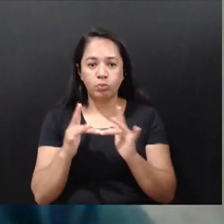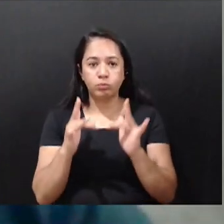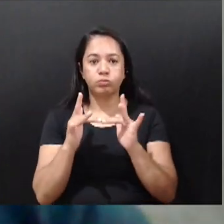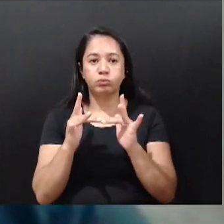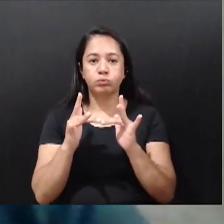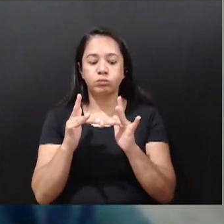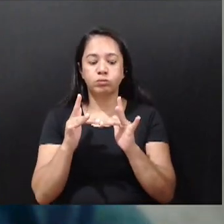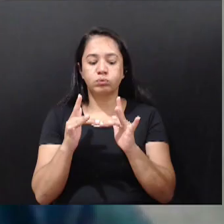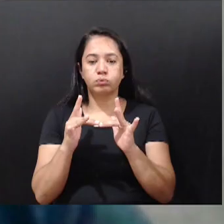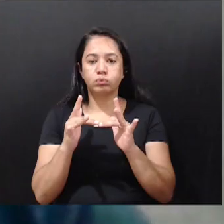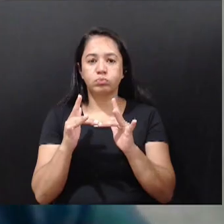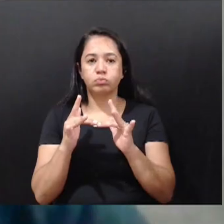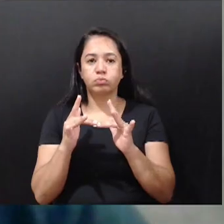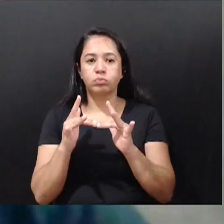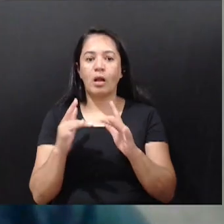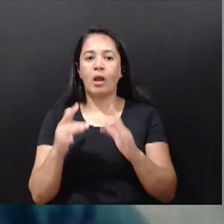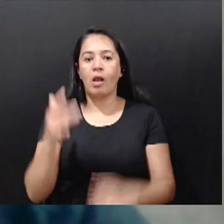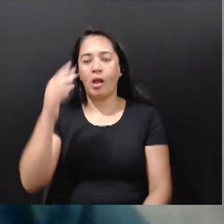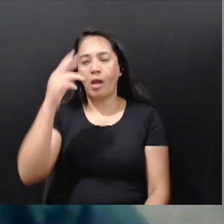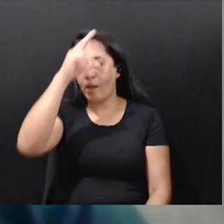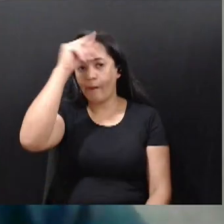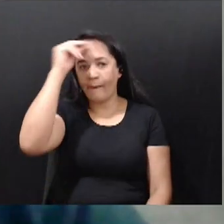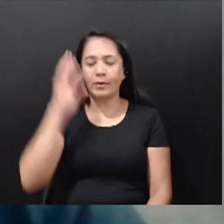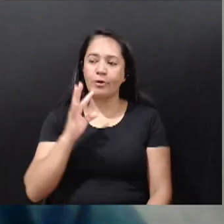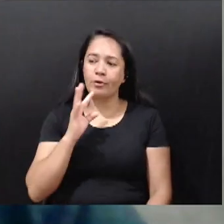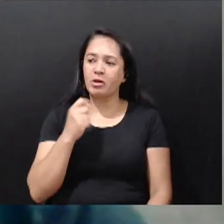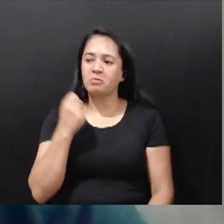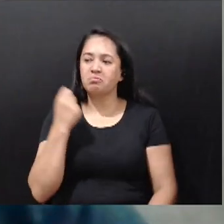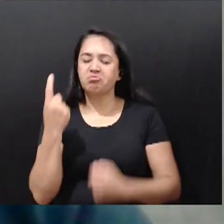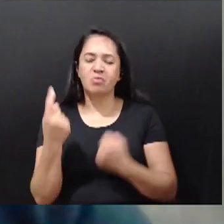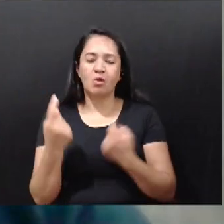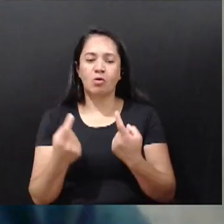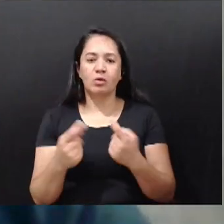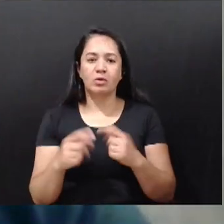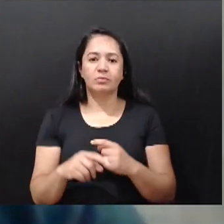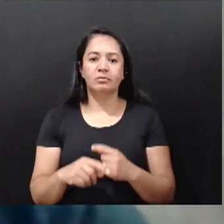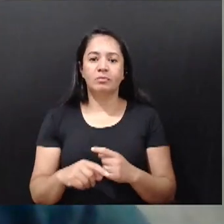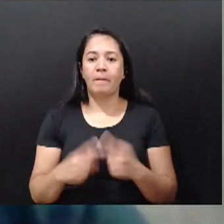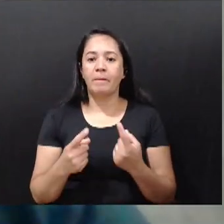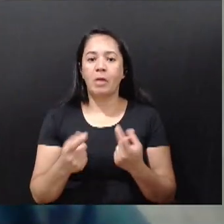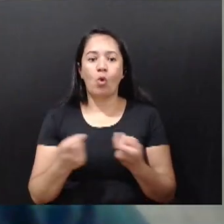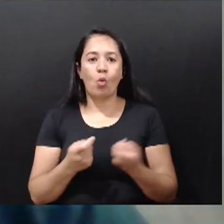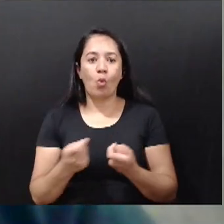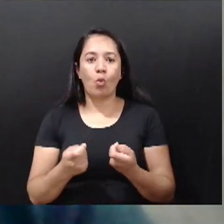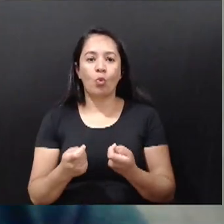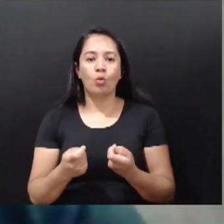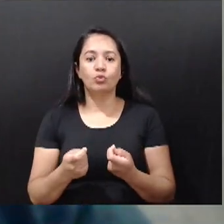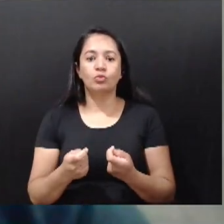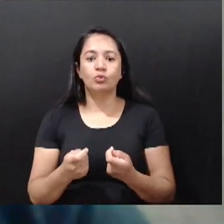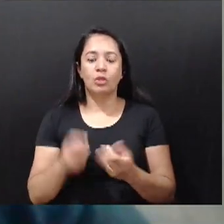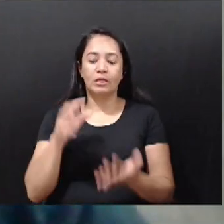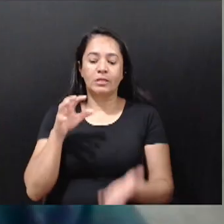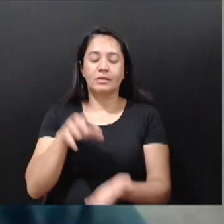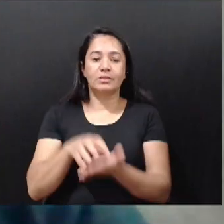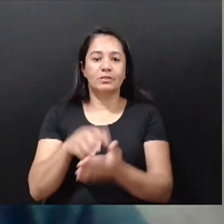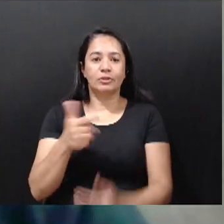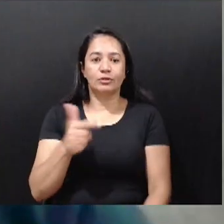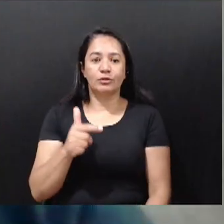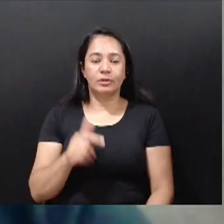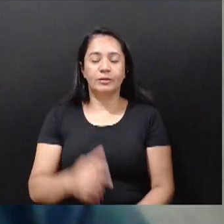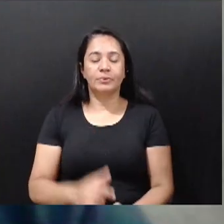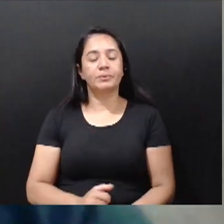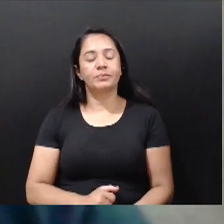ali, né, o conhecimento de um caso ou outro, mas assim, bem pontual, sem ter um controle centralizado para gerenciar esse tipo de